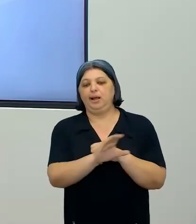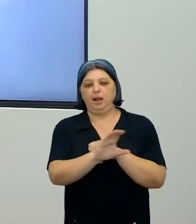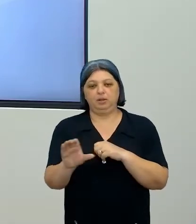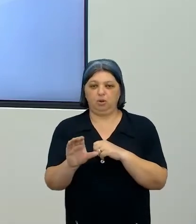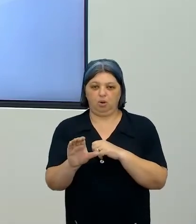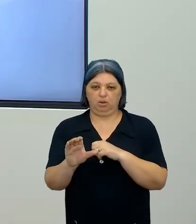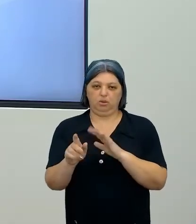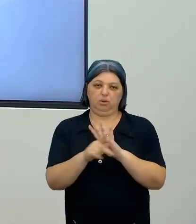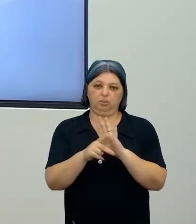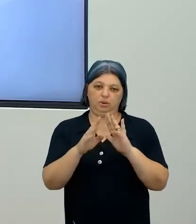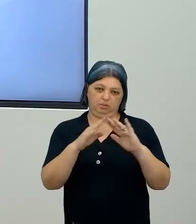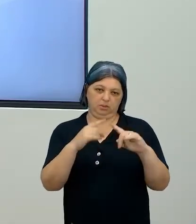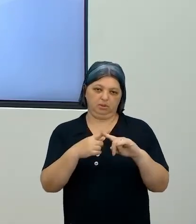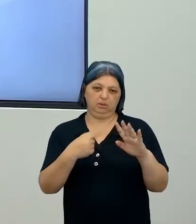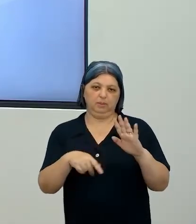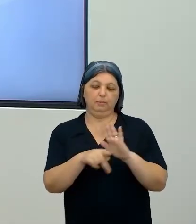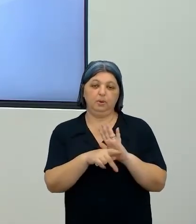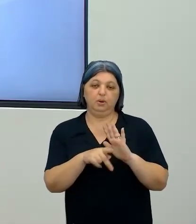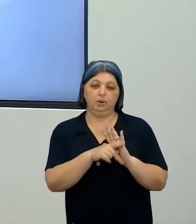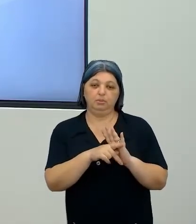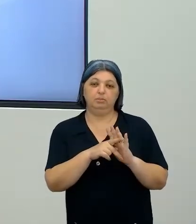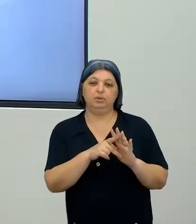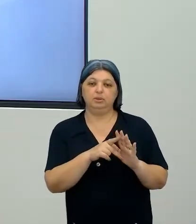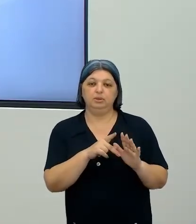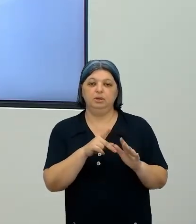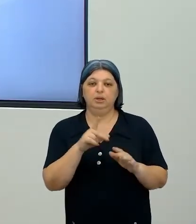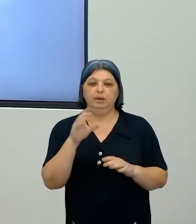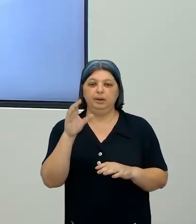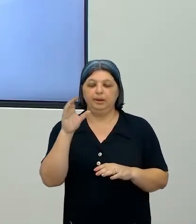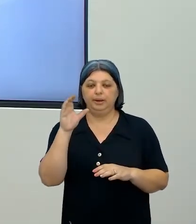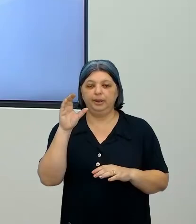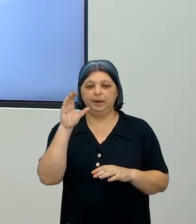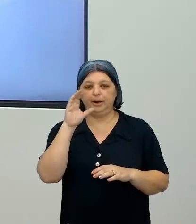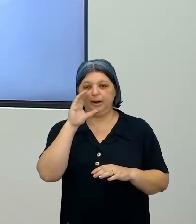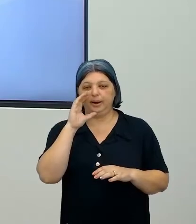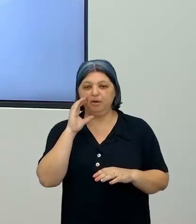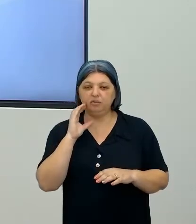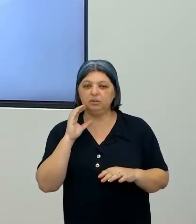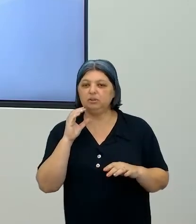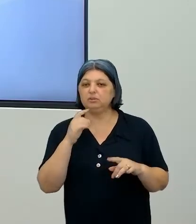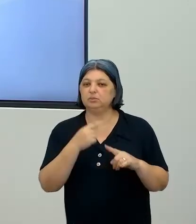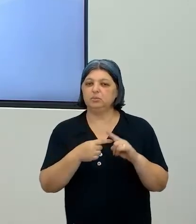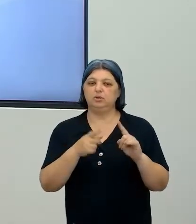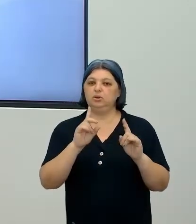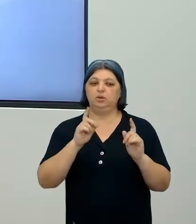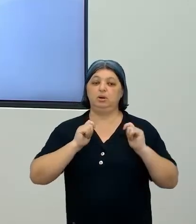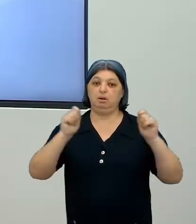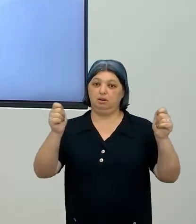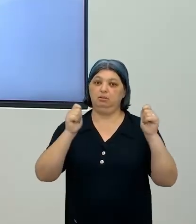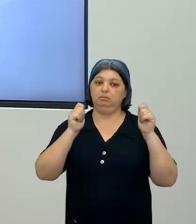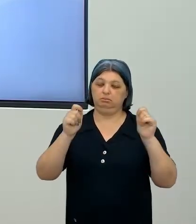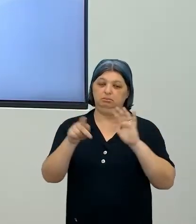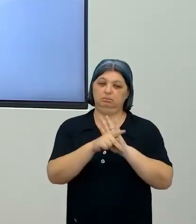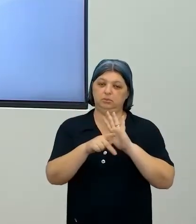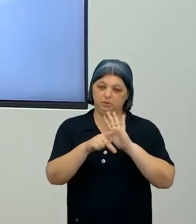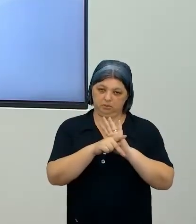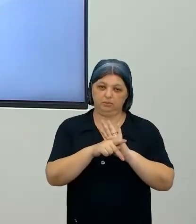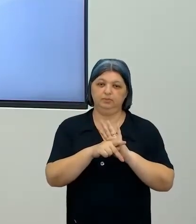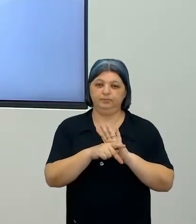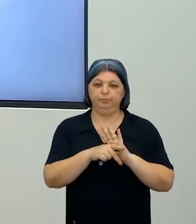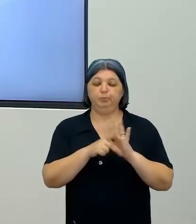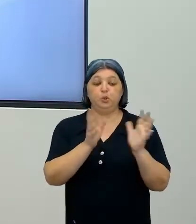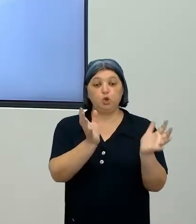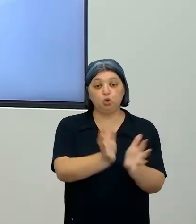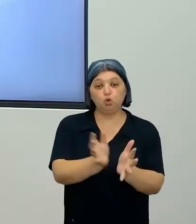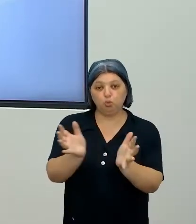era majoritariamente calvinista ou quaker, não era qualquer protestantismo, né? Eram os calvinistas, os quakers,